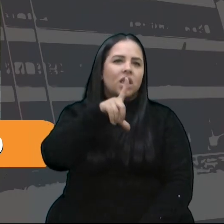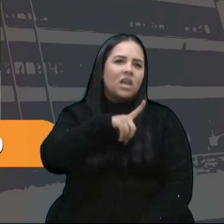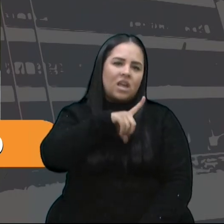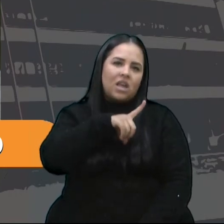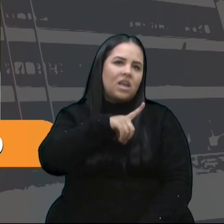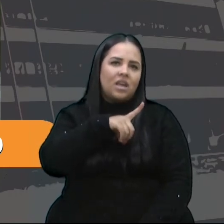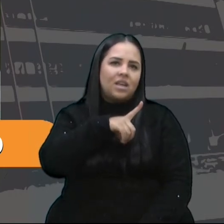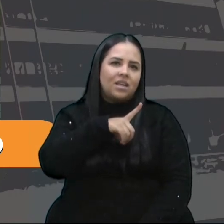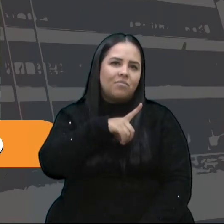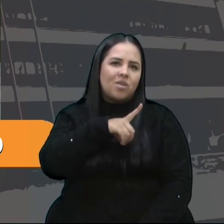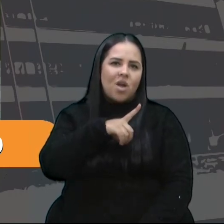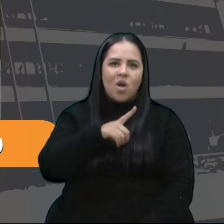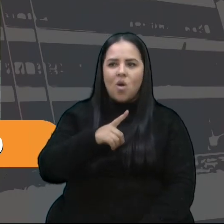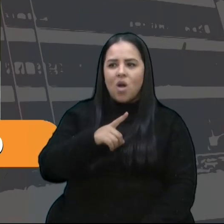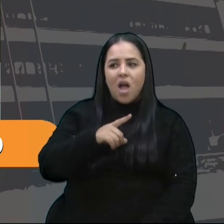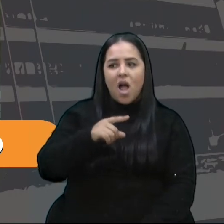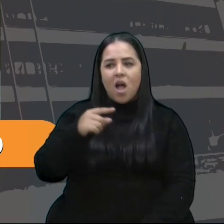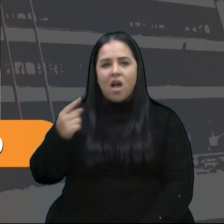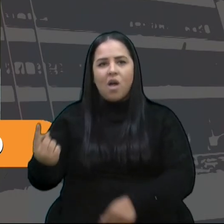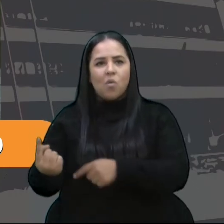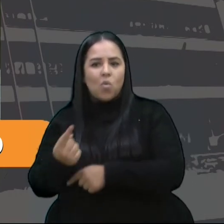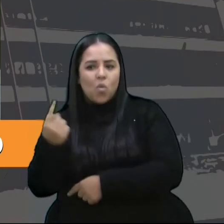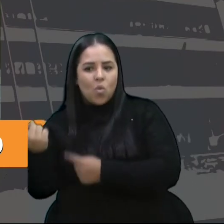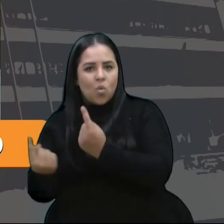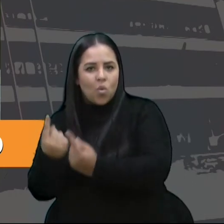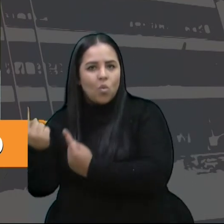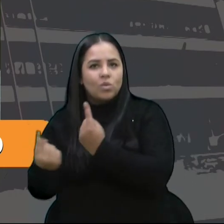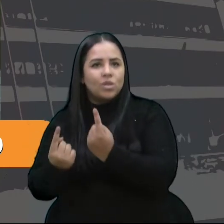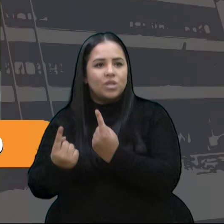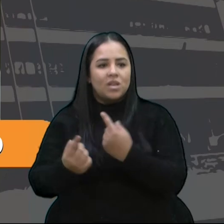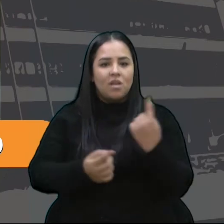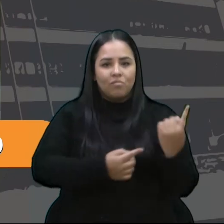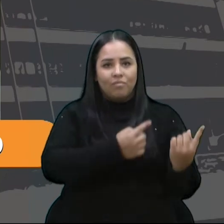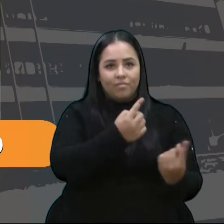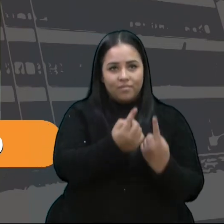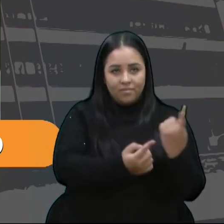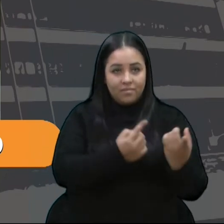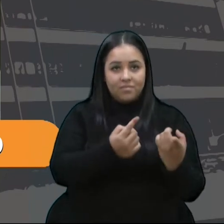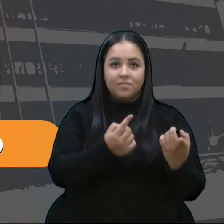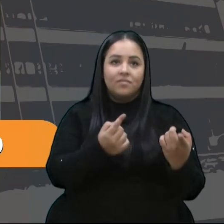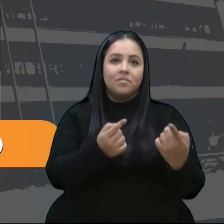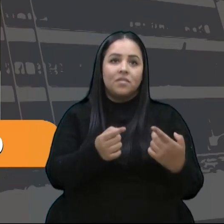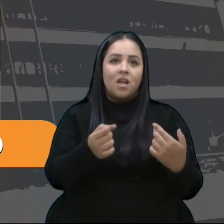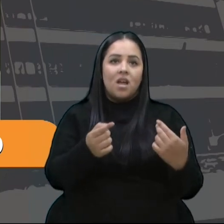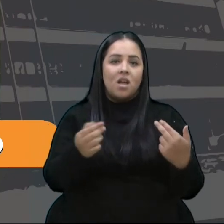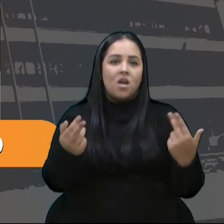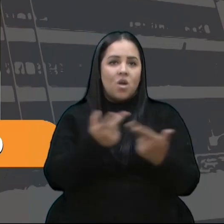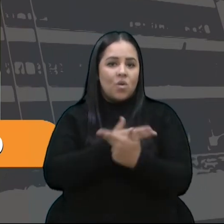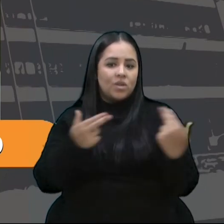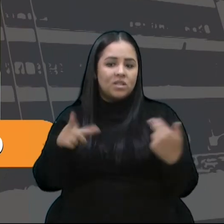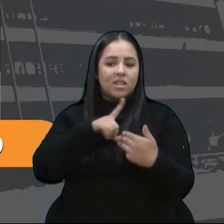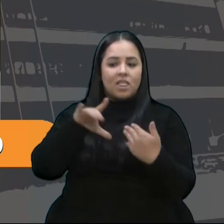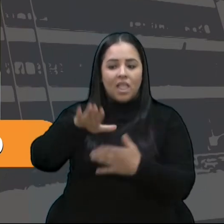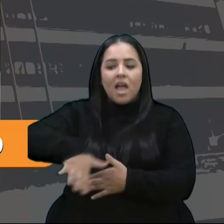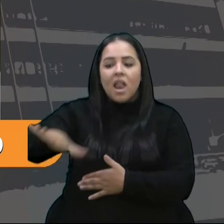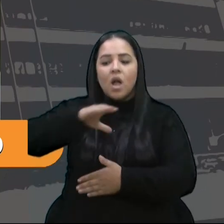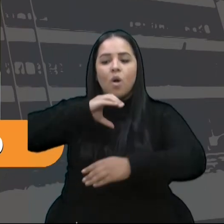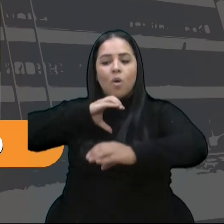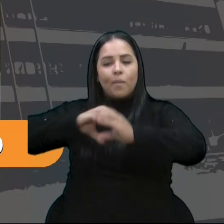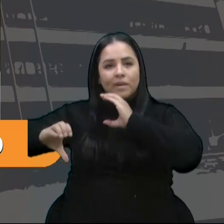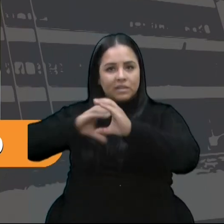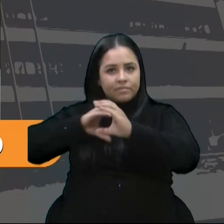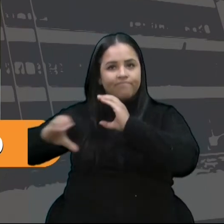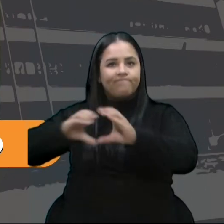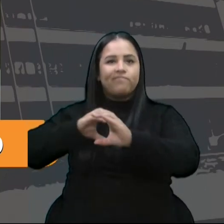infelizmente para uns e felizmente para outros, algumas situações nessa área da comunicação vão se